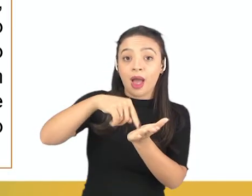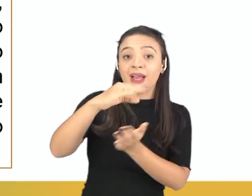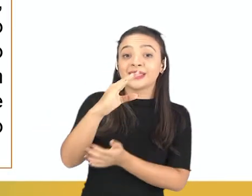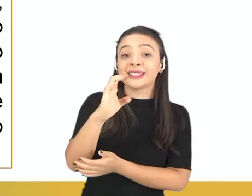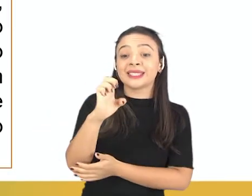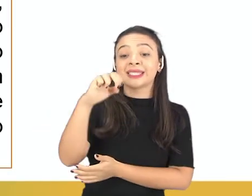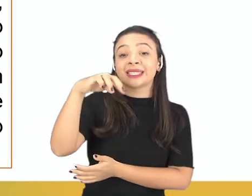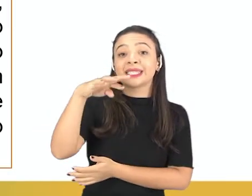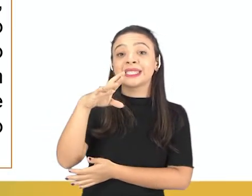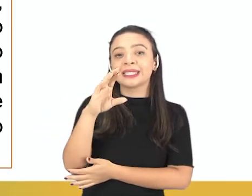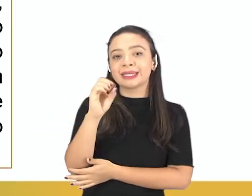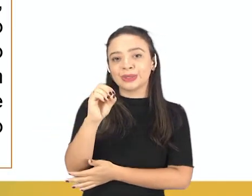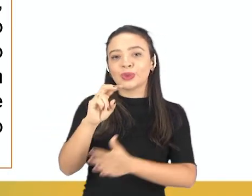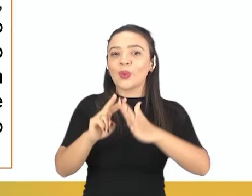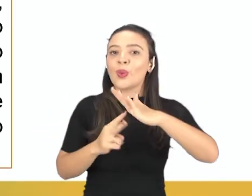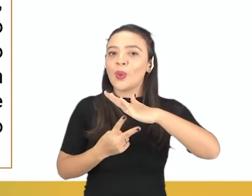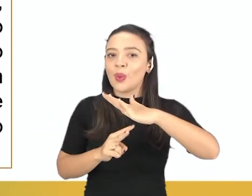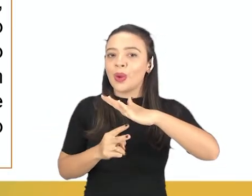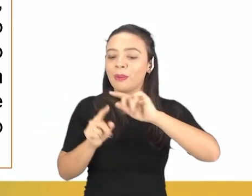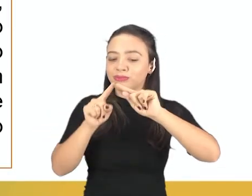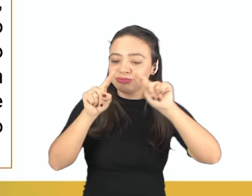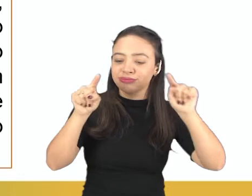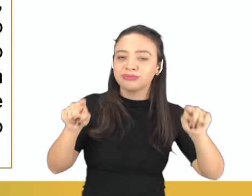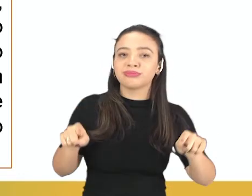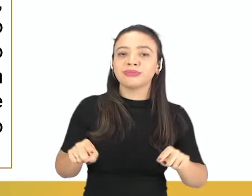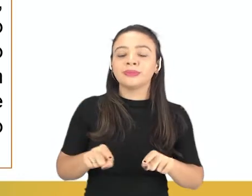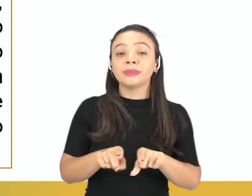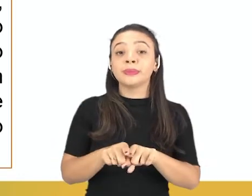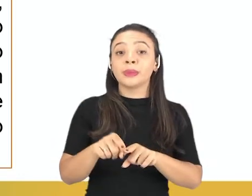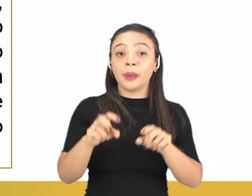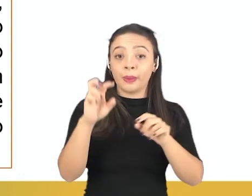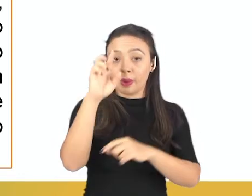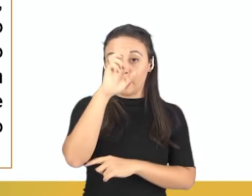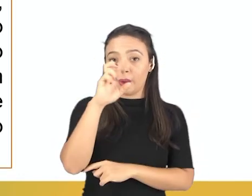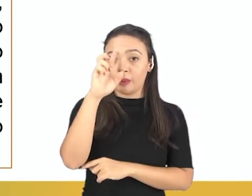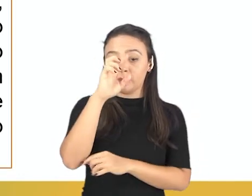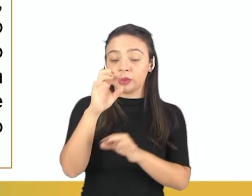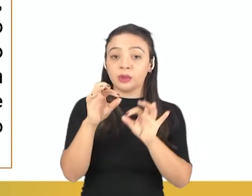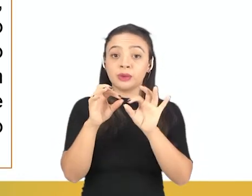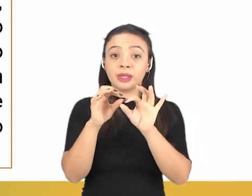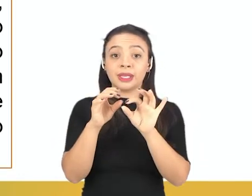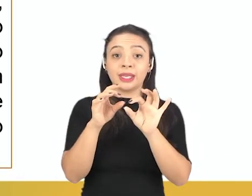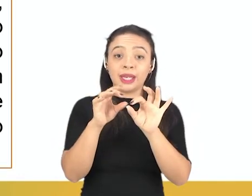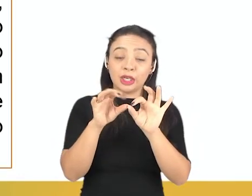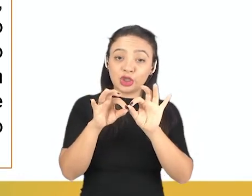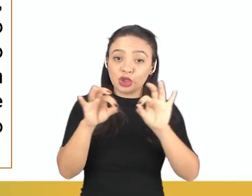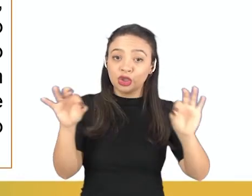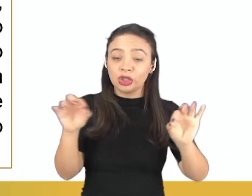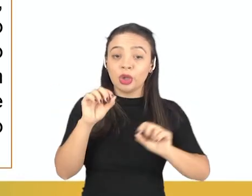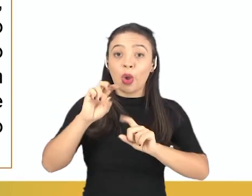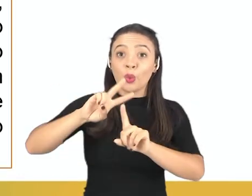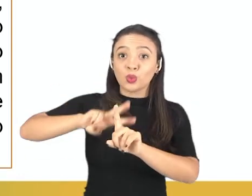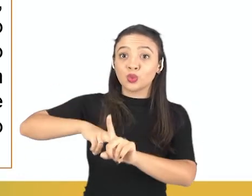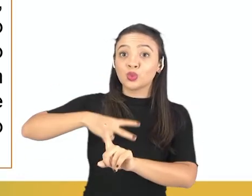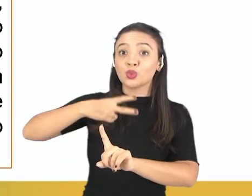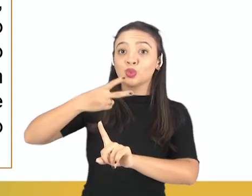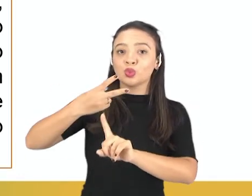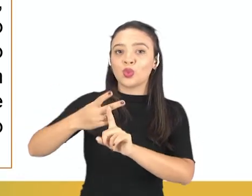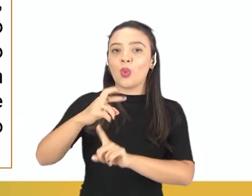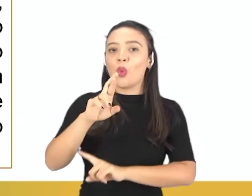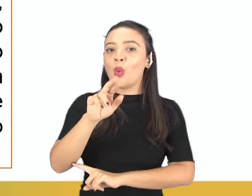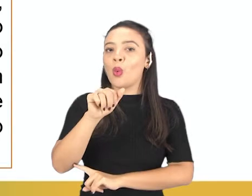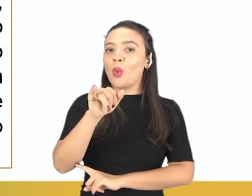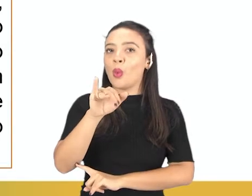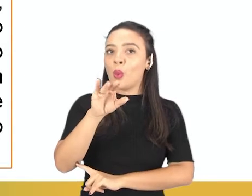centro né dessa praça o e observe que essa distância o dobro no raio